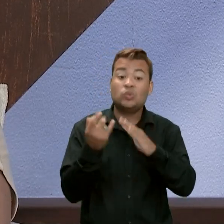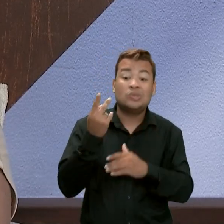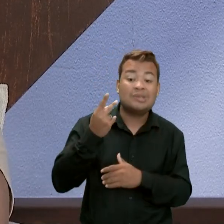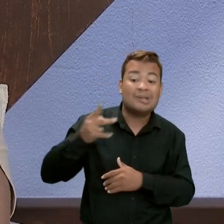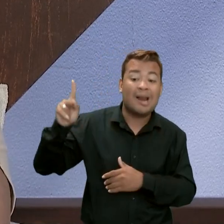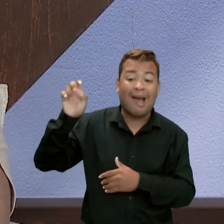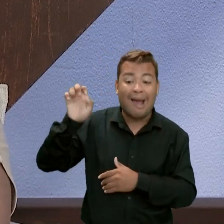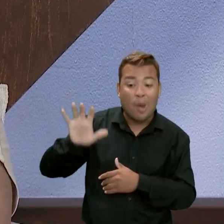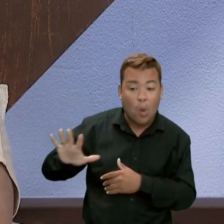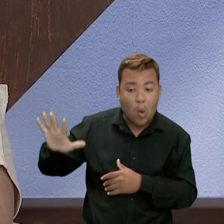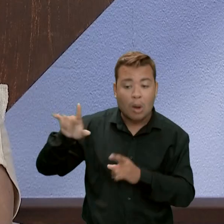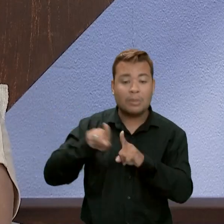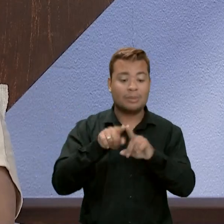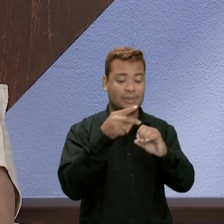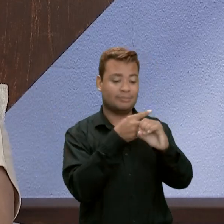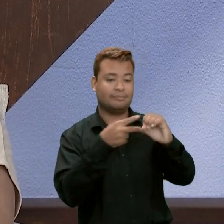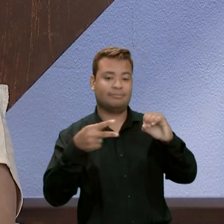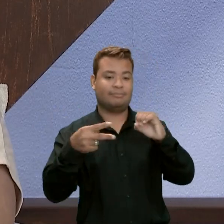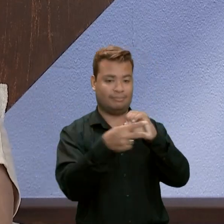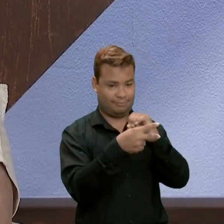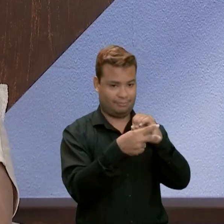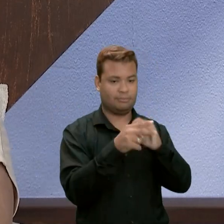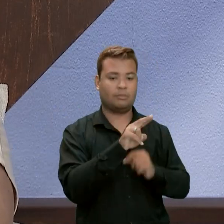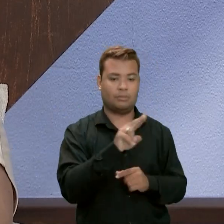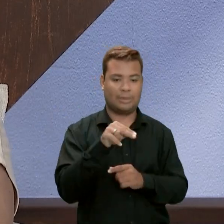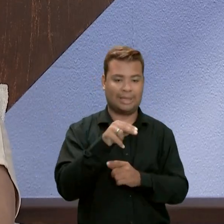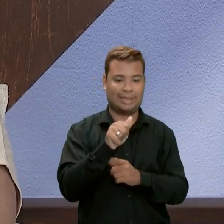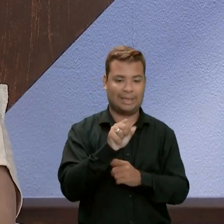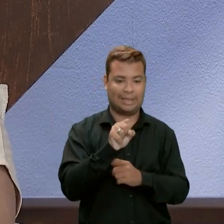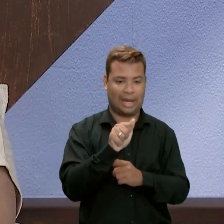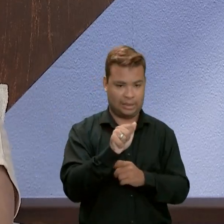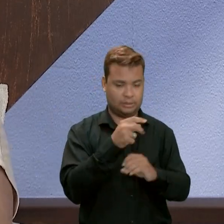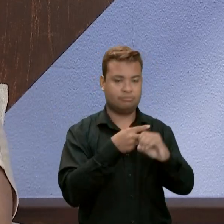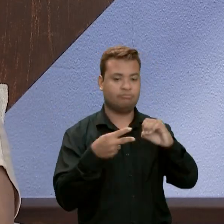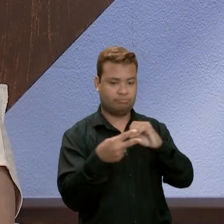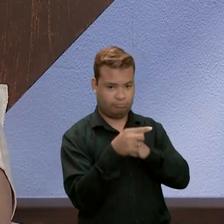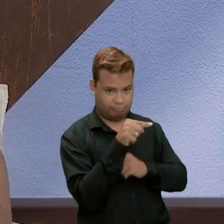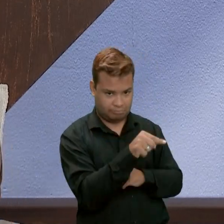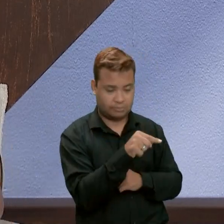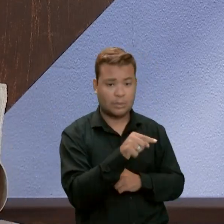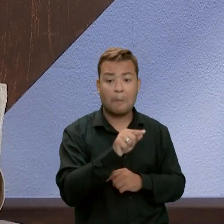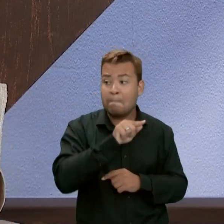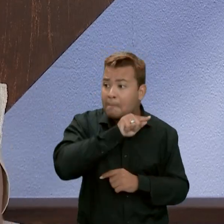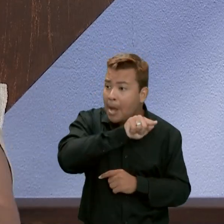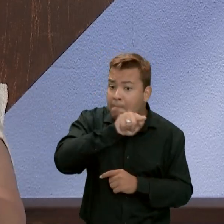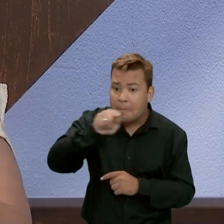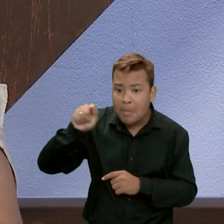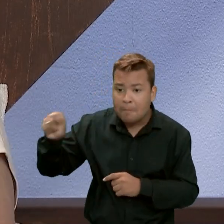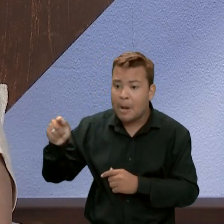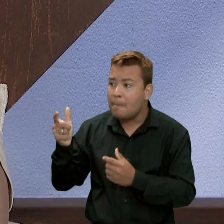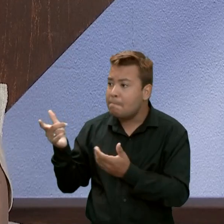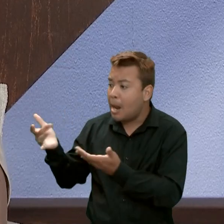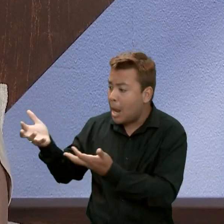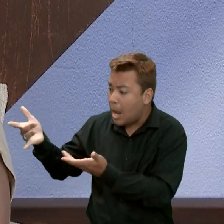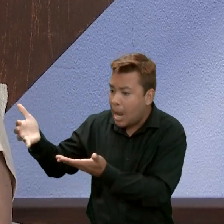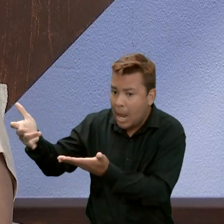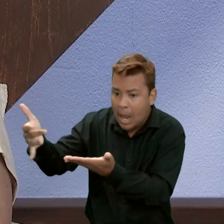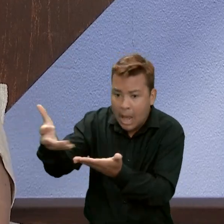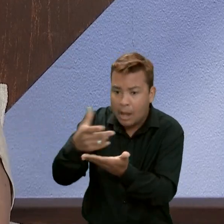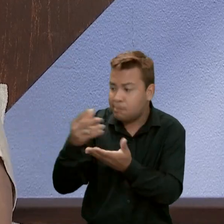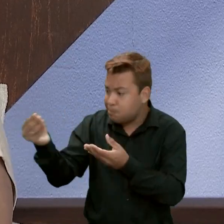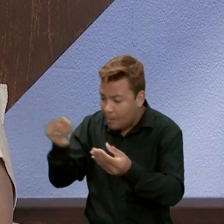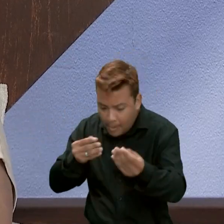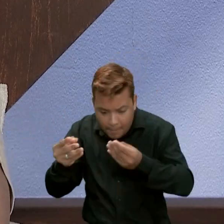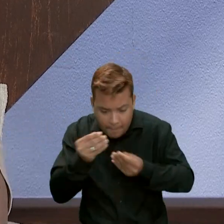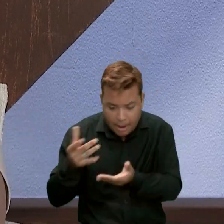a NASA. Então, eles, né, a gente consegue esse tipo de dados lá do que aqui, porque a gente